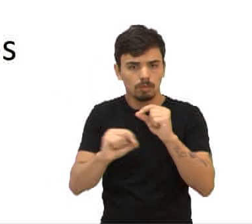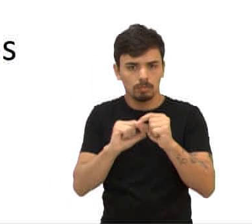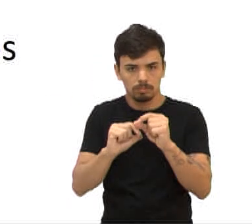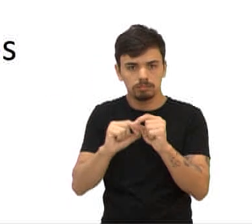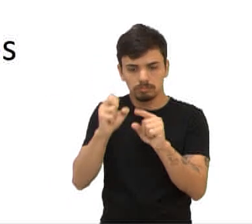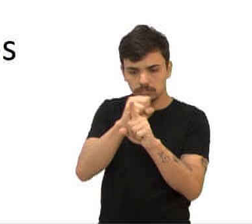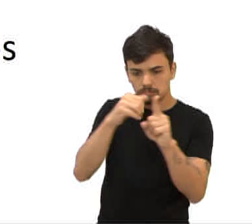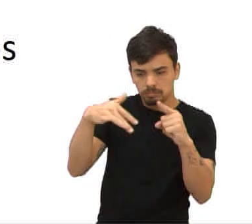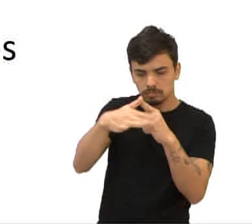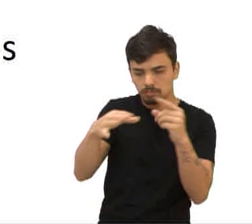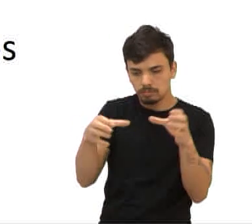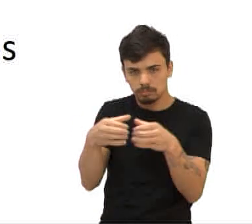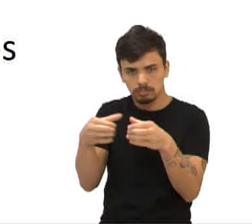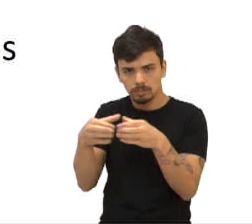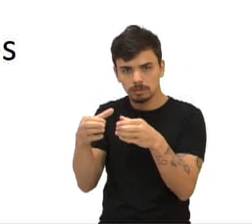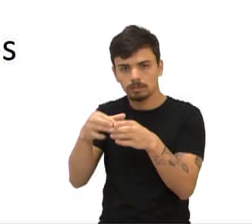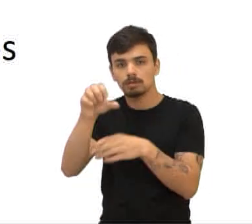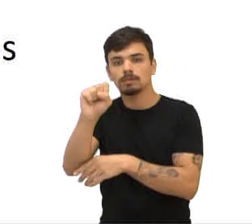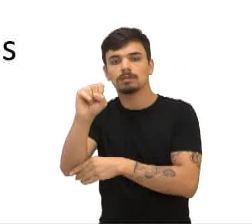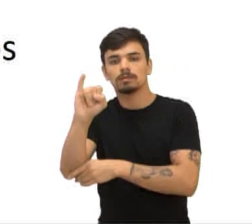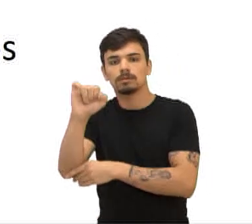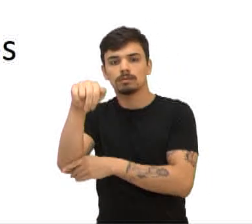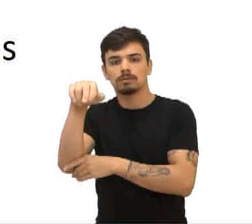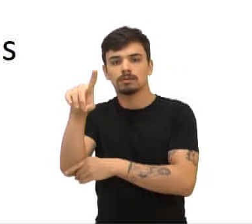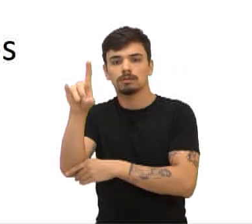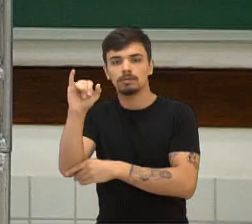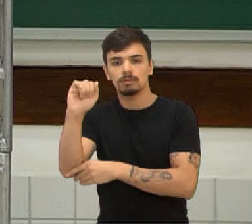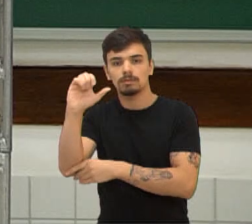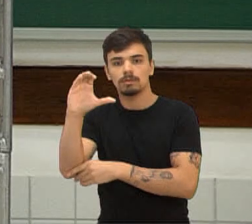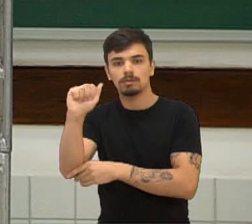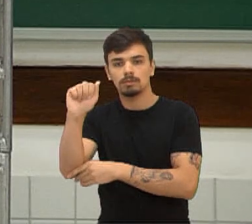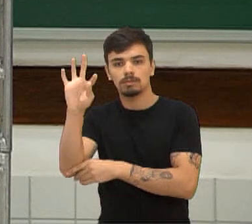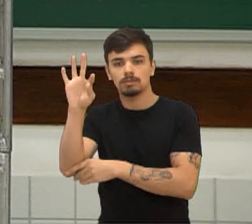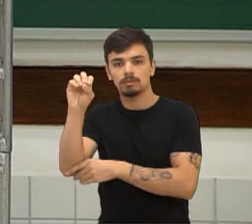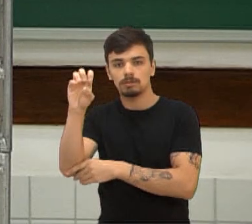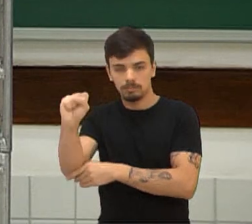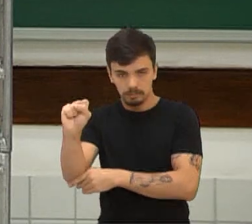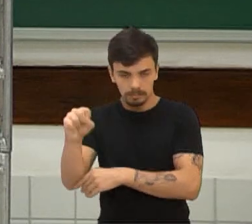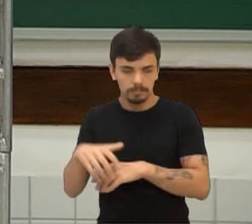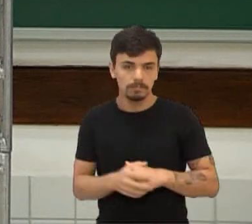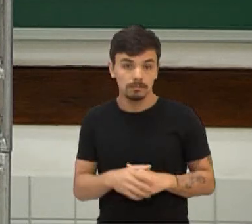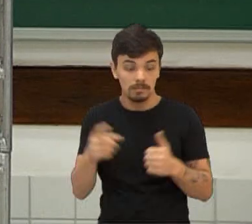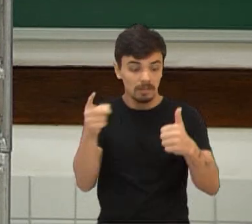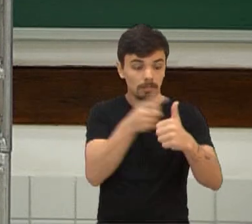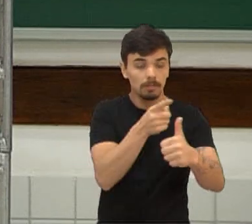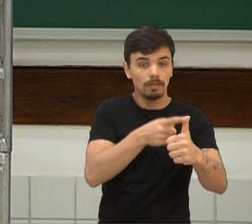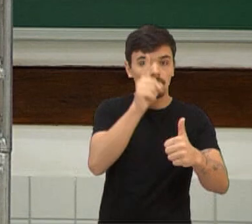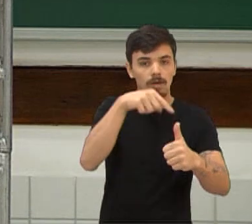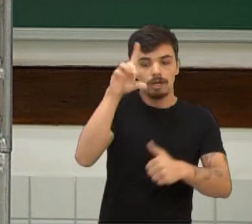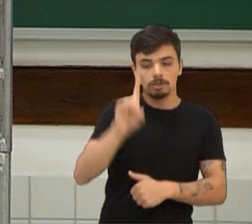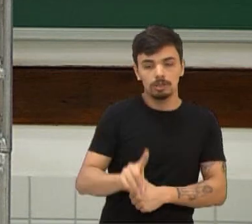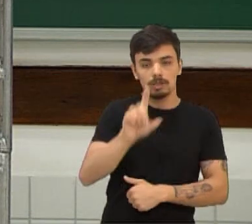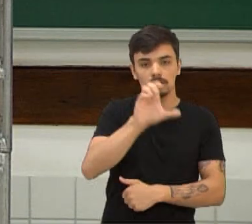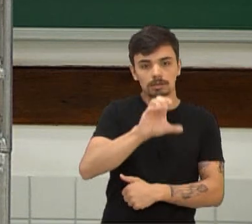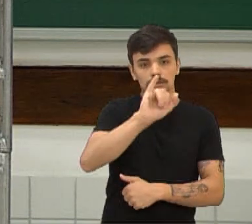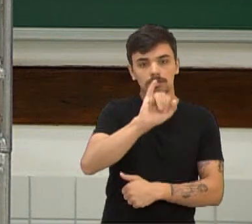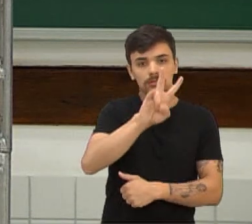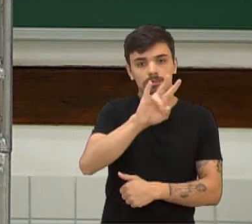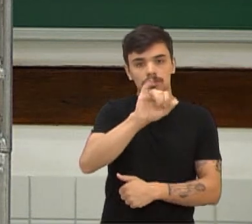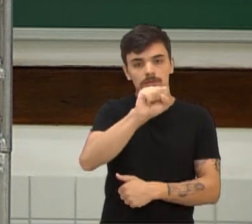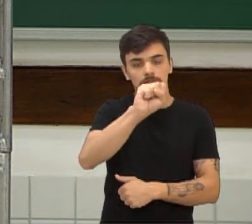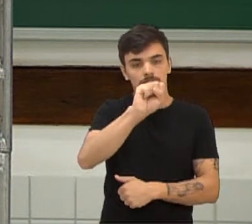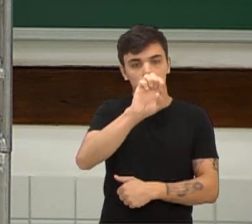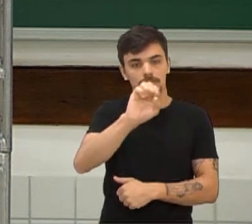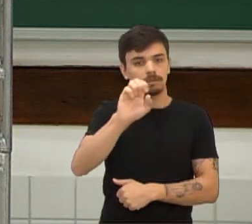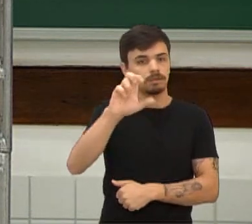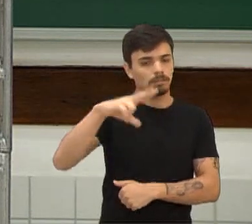e em sindicatos. Então, vejamos, nós temos primeiro os direitos civis, que são os nossos direitos de liberdades